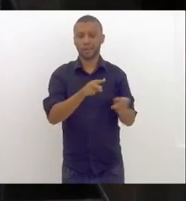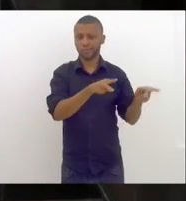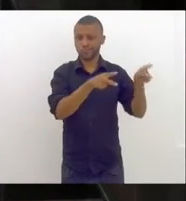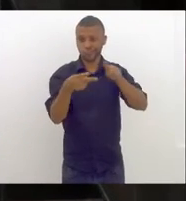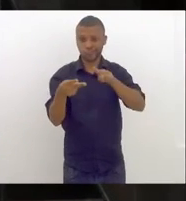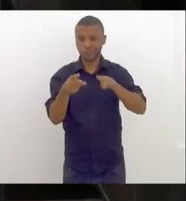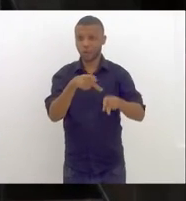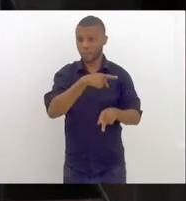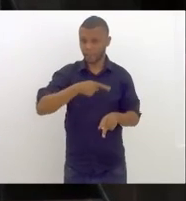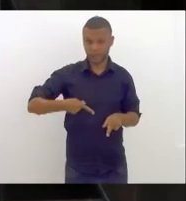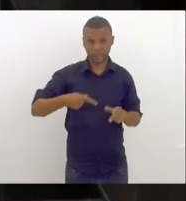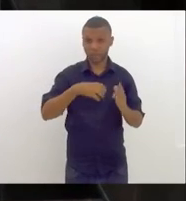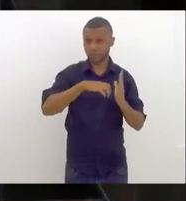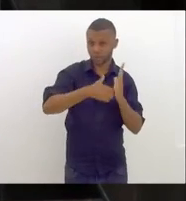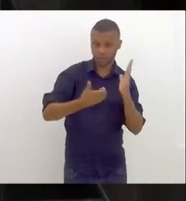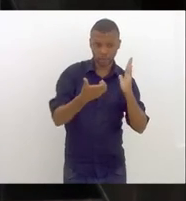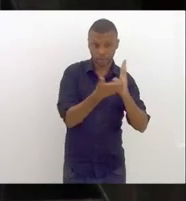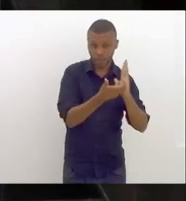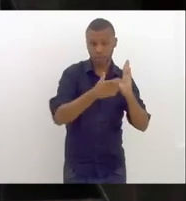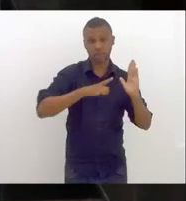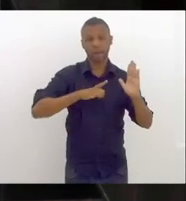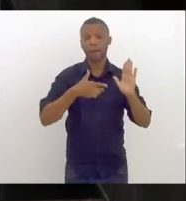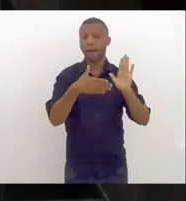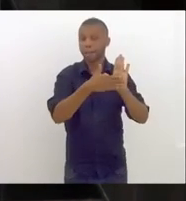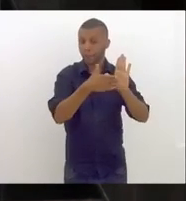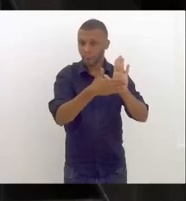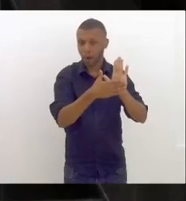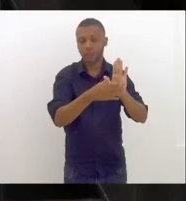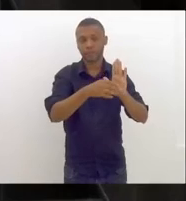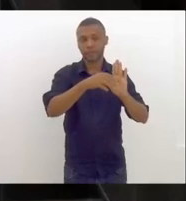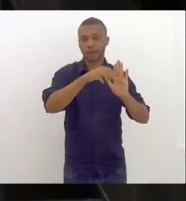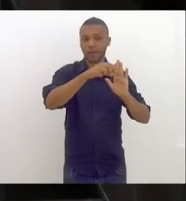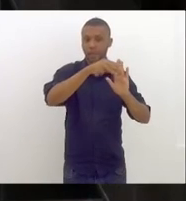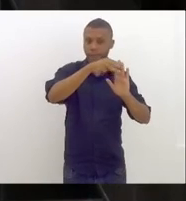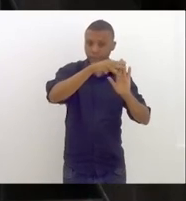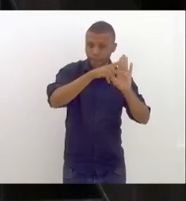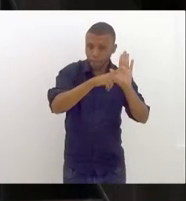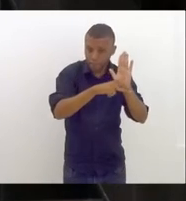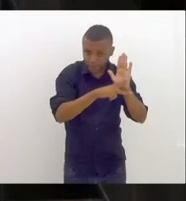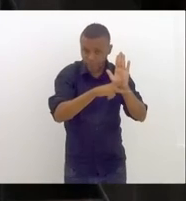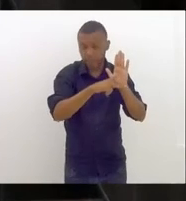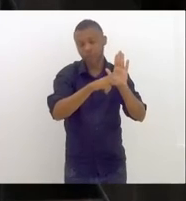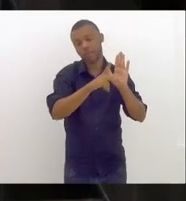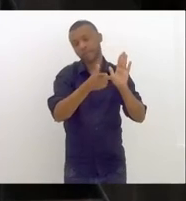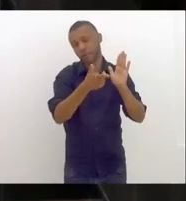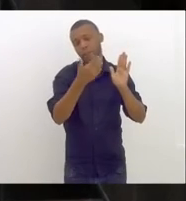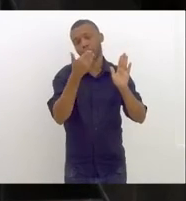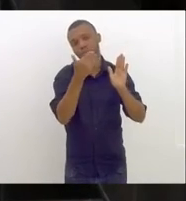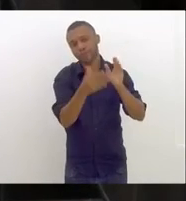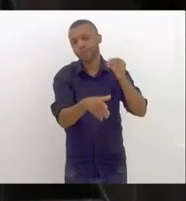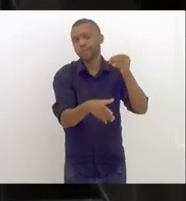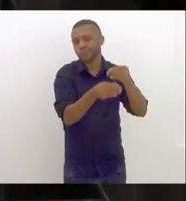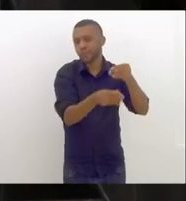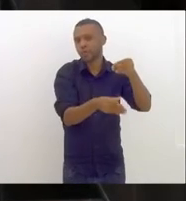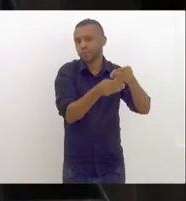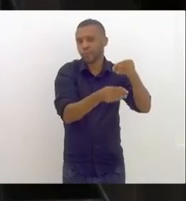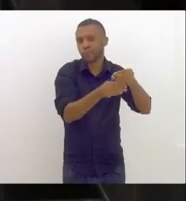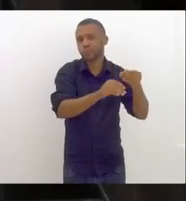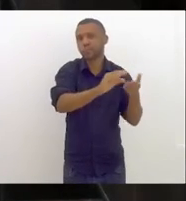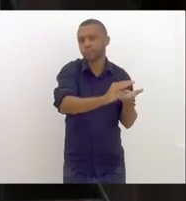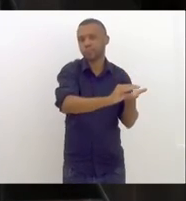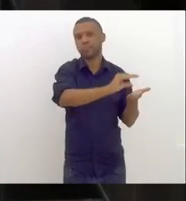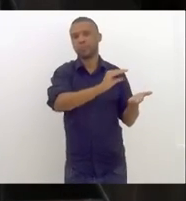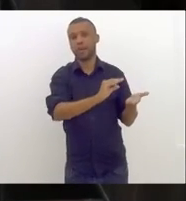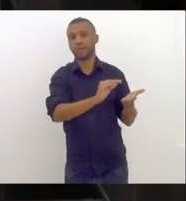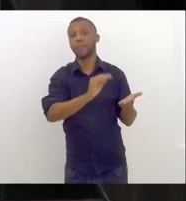Rodrigo Pacheco uma Medida Provisória é com crédito com crédito em suplementar enfim mas de qualquer maneira é